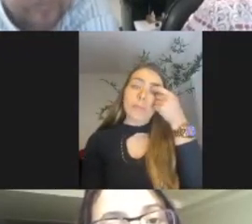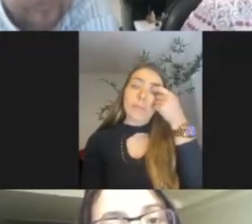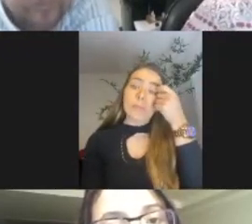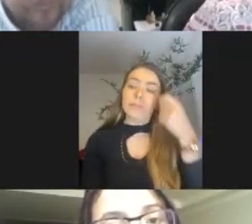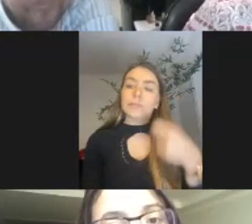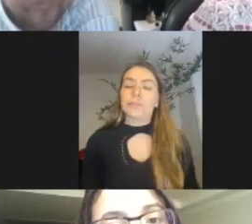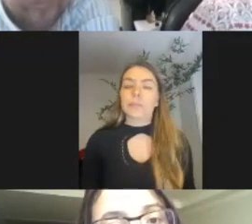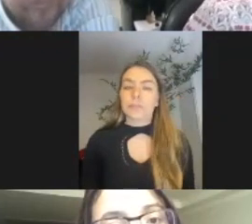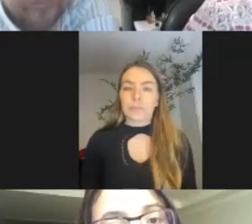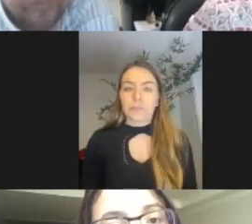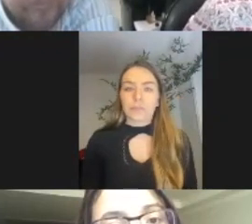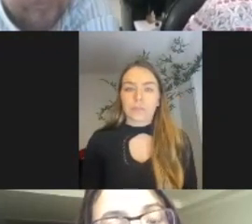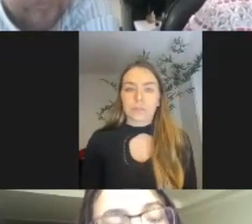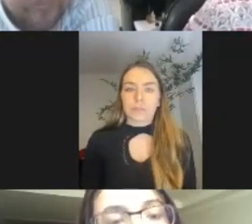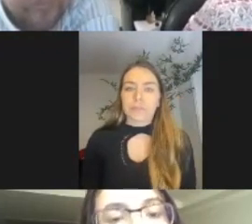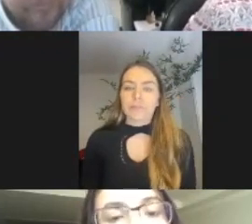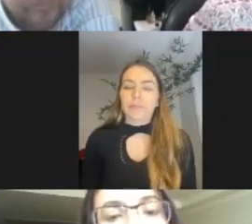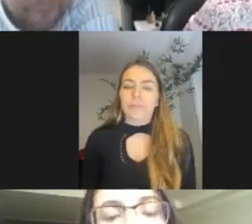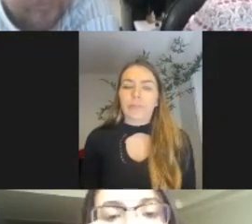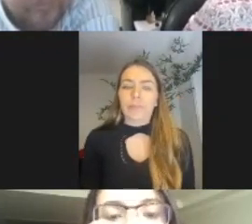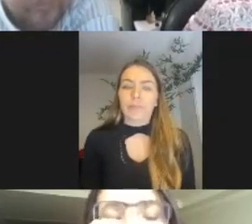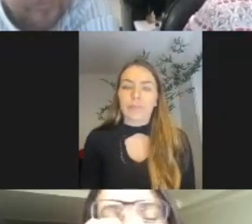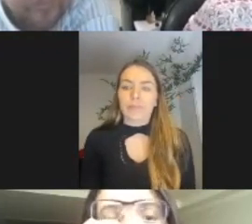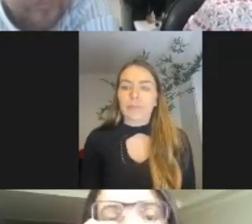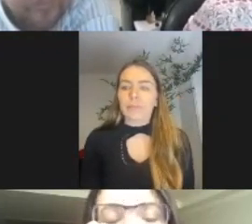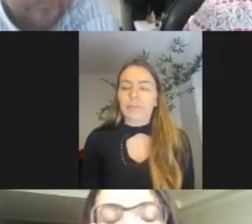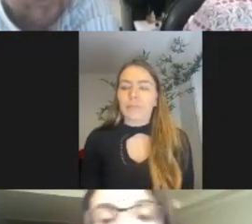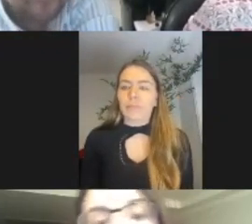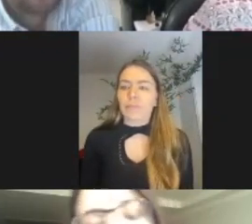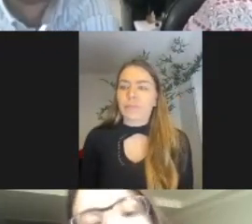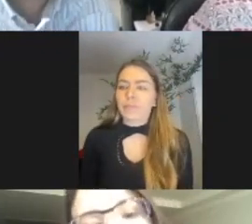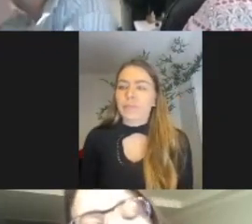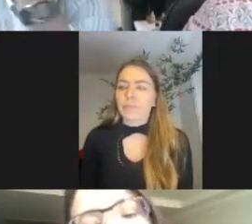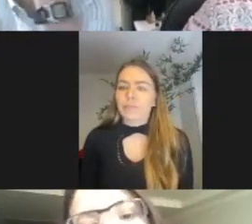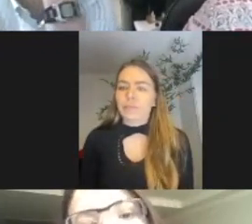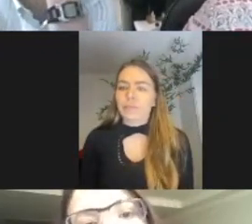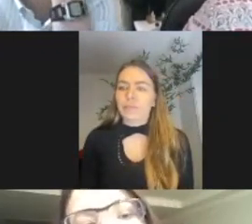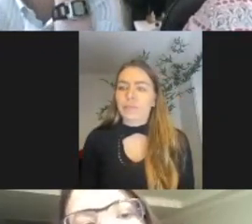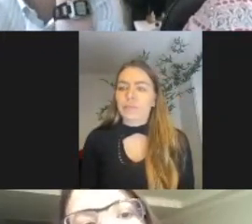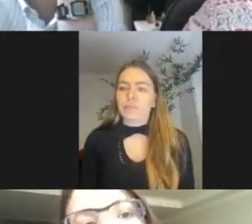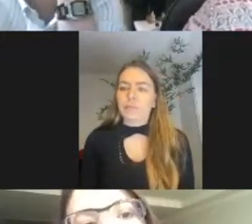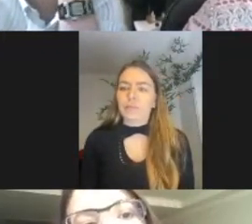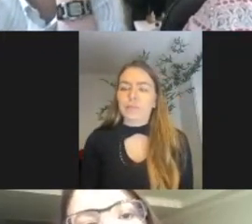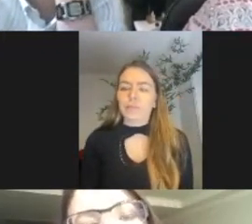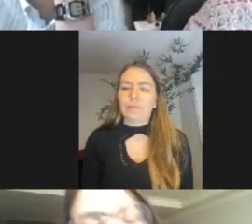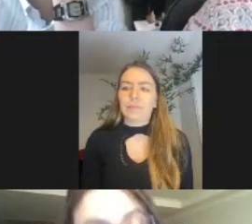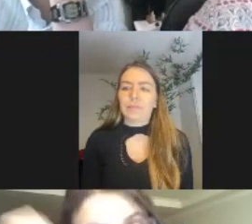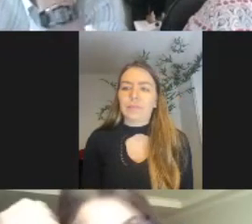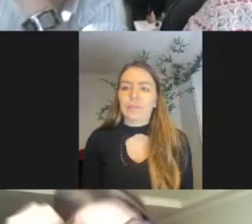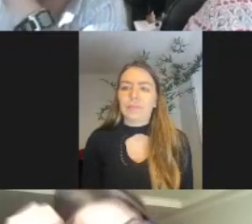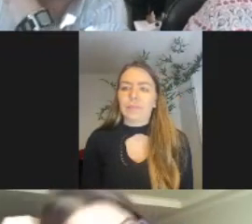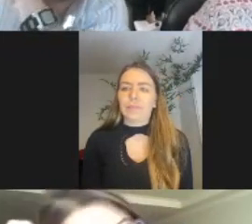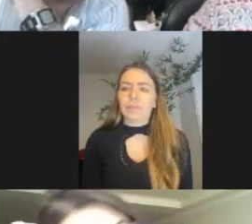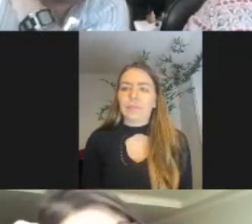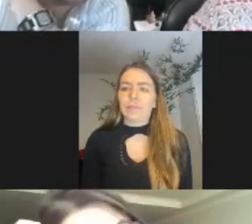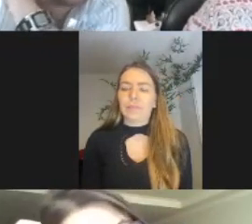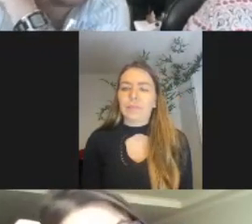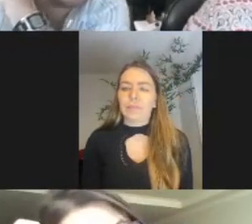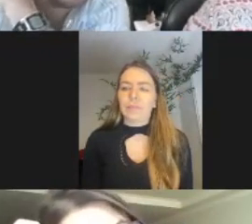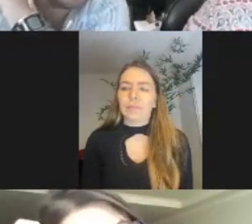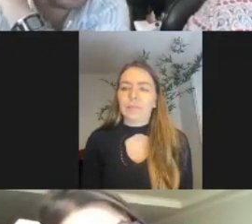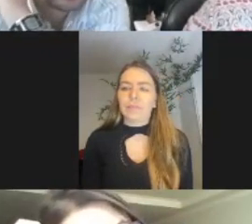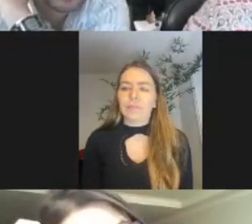em conta, não dá certo, tá, gente? Como a dieta low carb, ela tem essa peculiaridade de ter